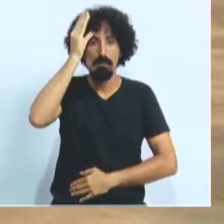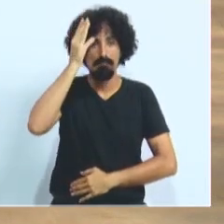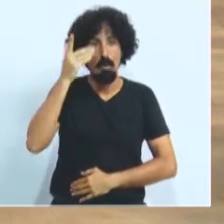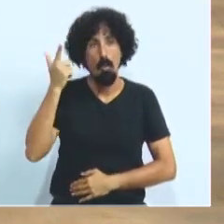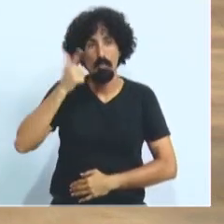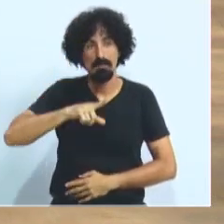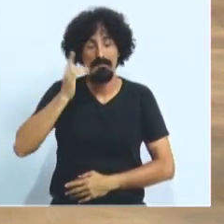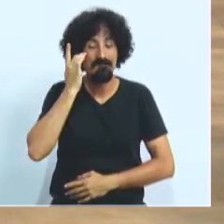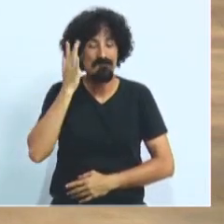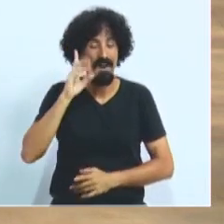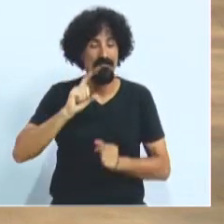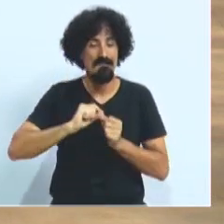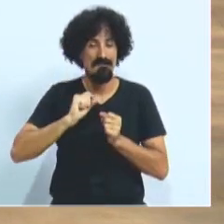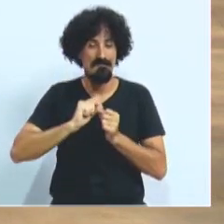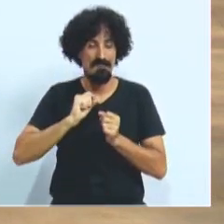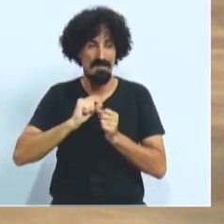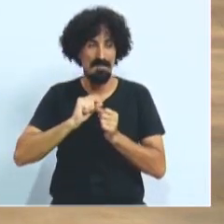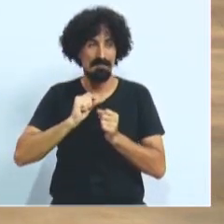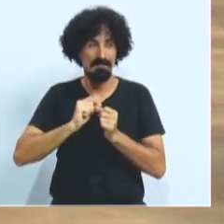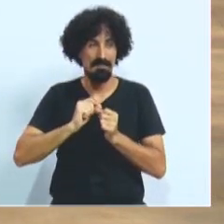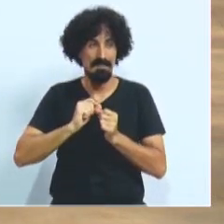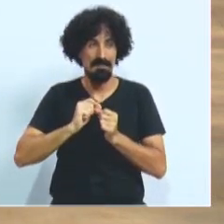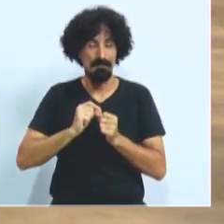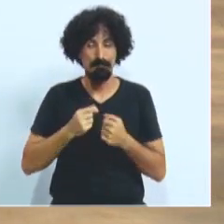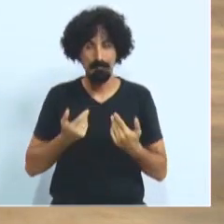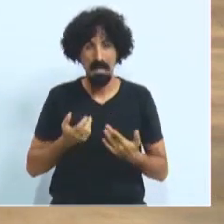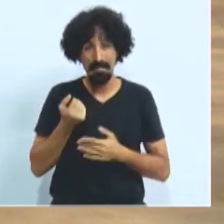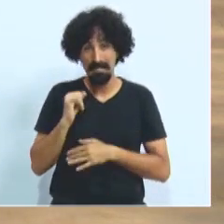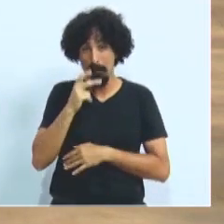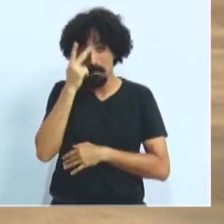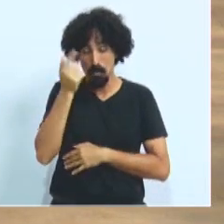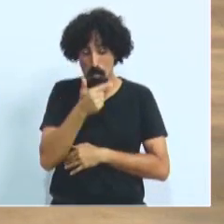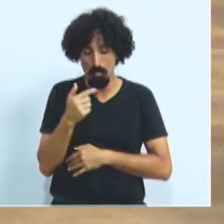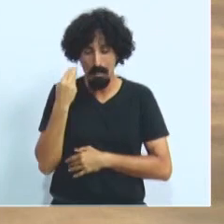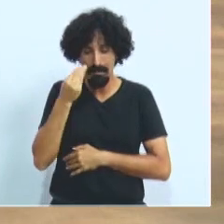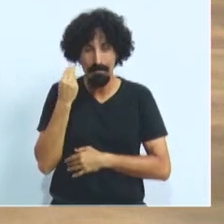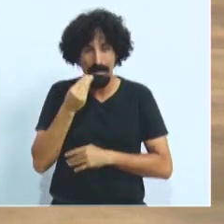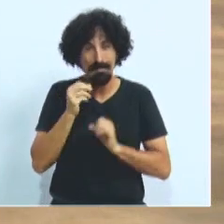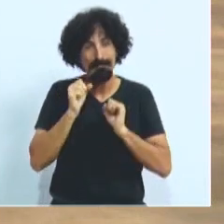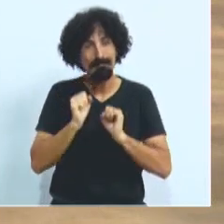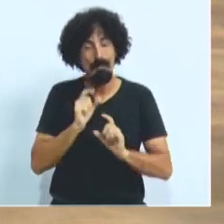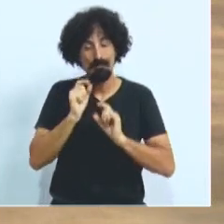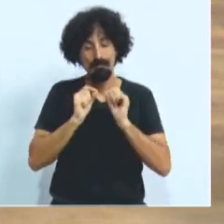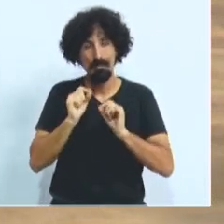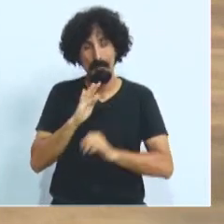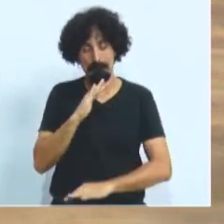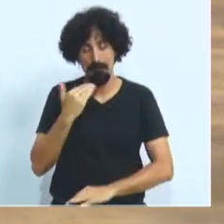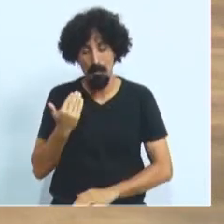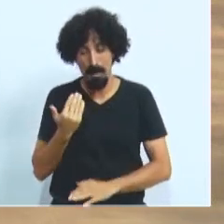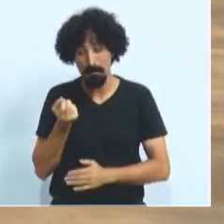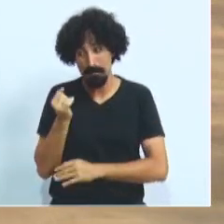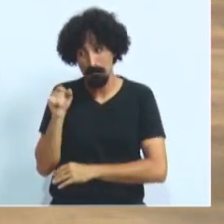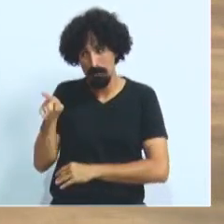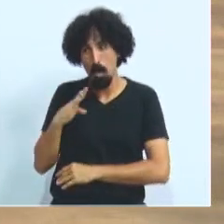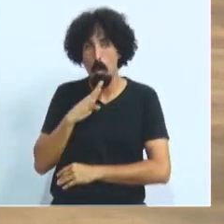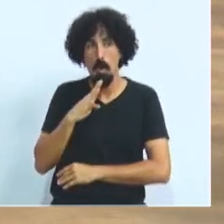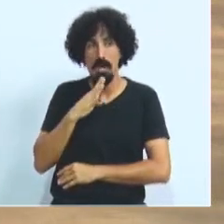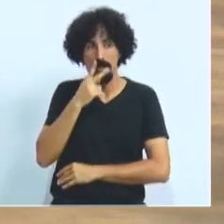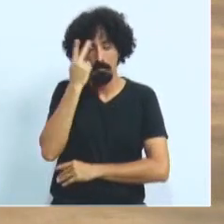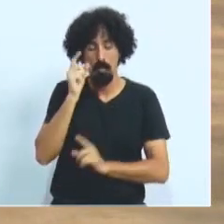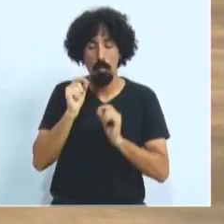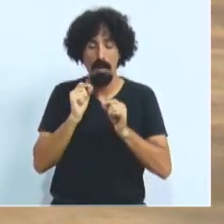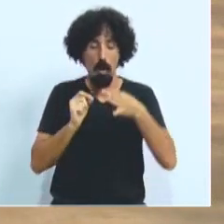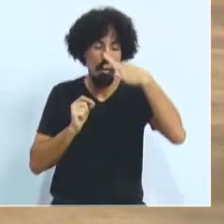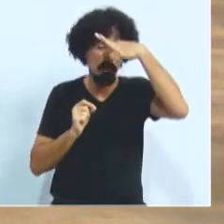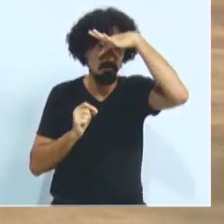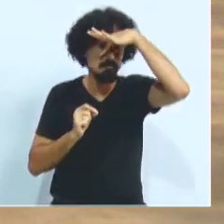ocorrência é mais uma vida perdida. Então, como é que a gente faz? Se você conhece a pessoa, fecha a narina